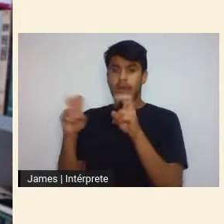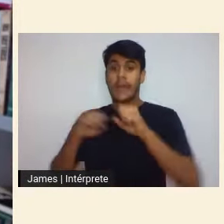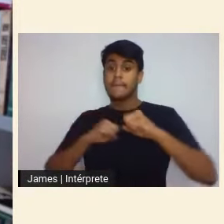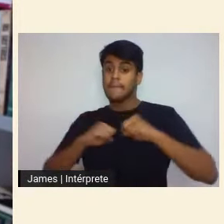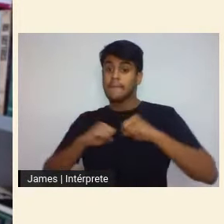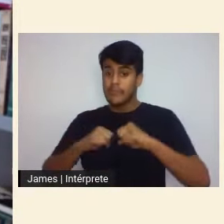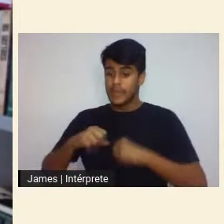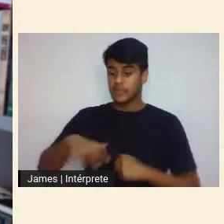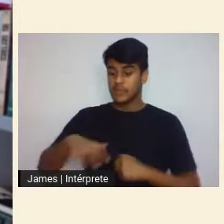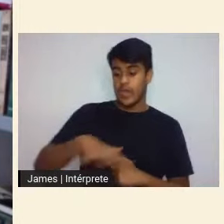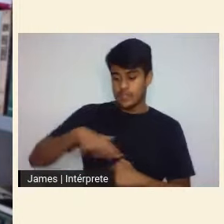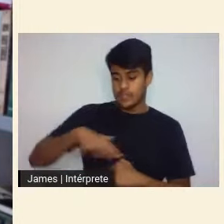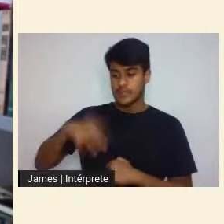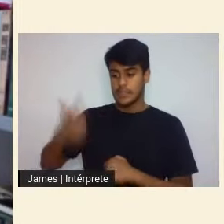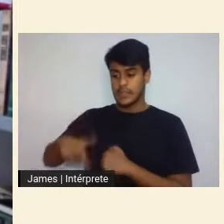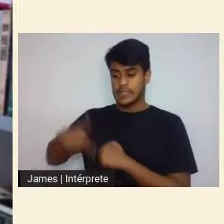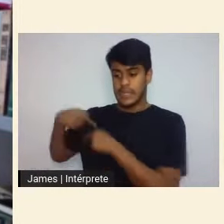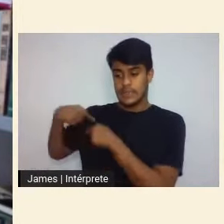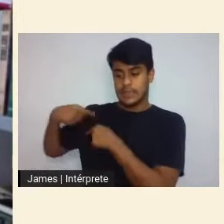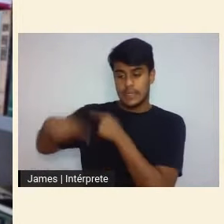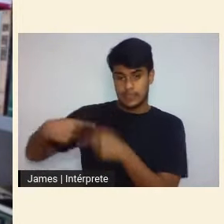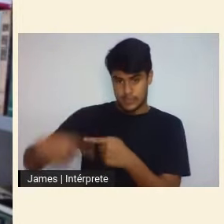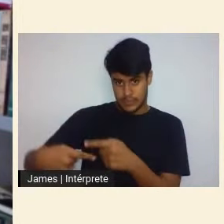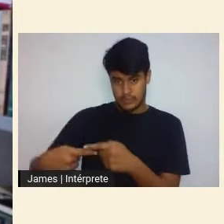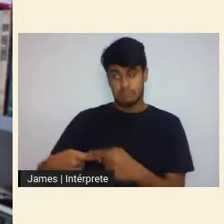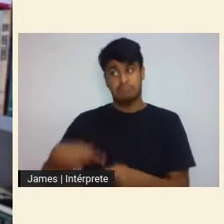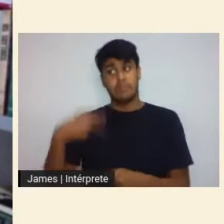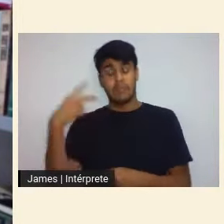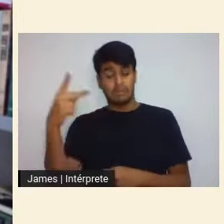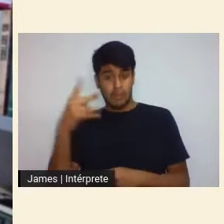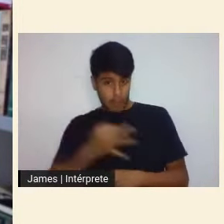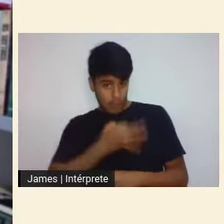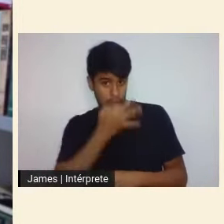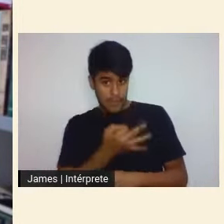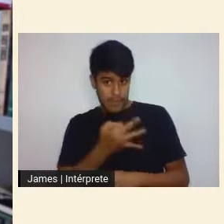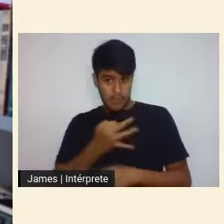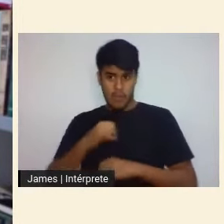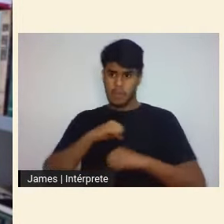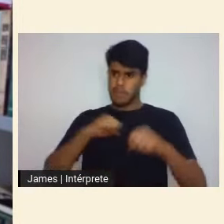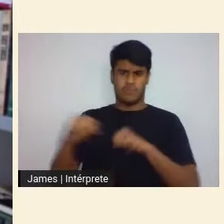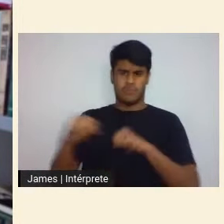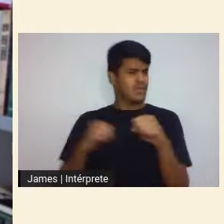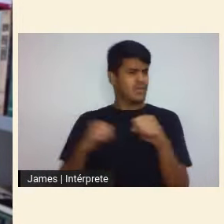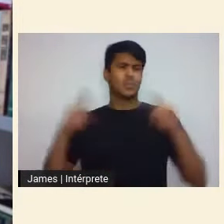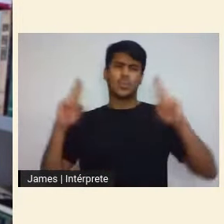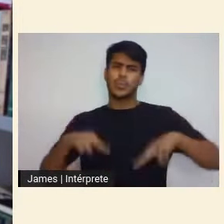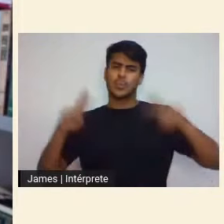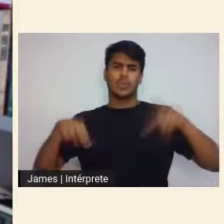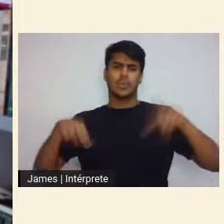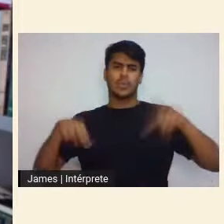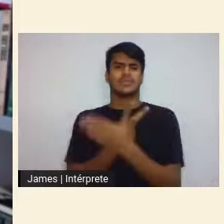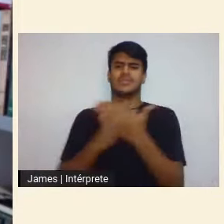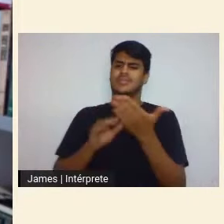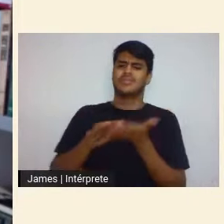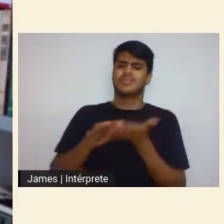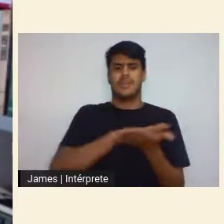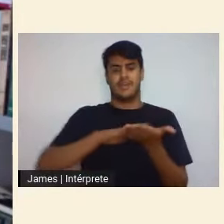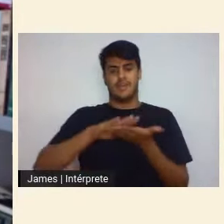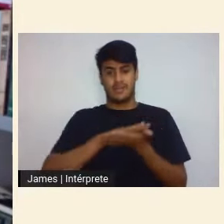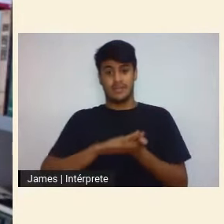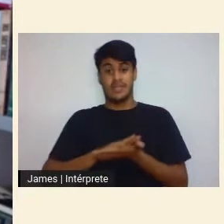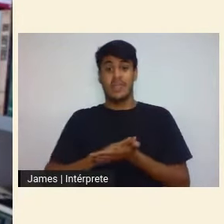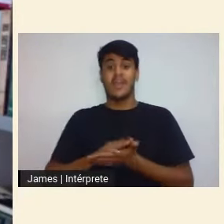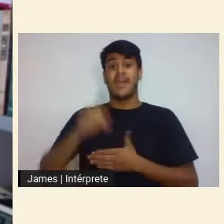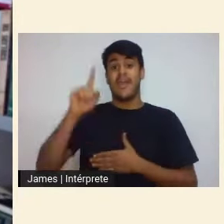e tradicionalista. Para Joaquim Enojosa, esse movimento jamais existira, esse movimento era uma